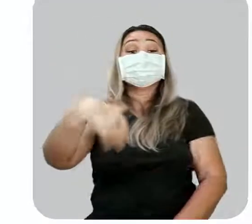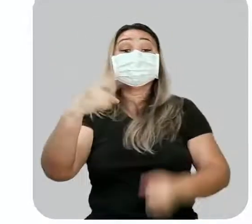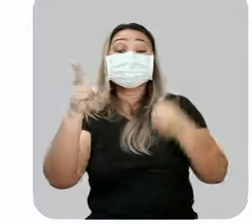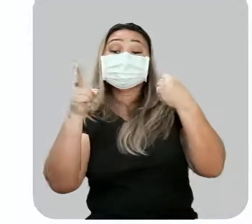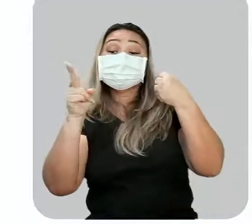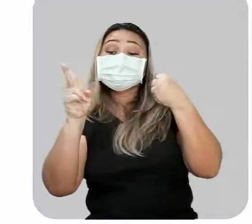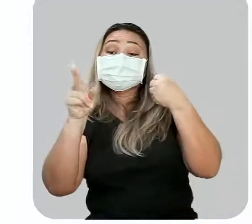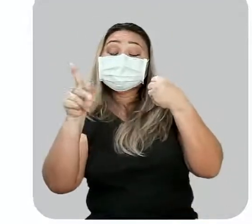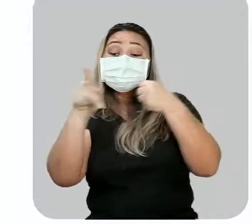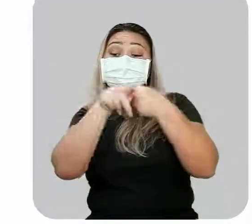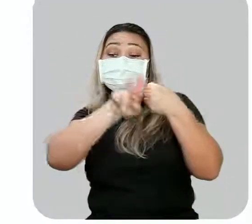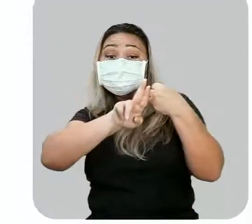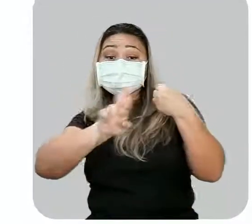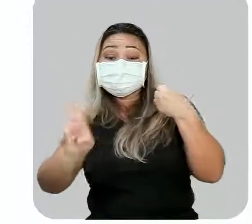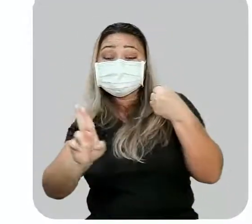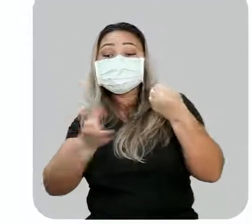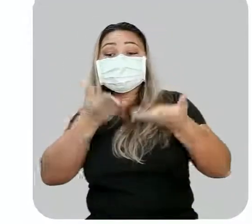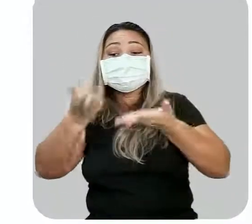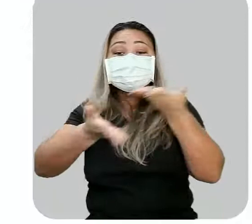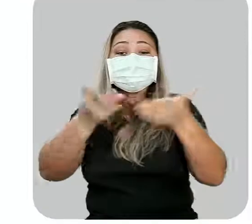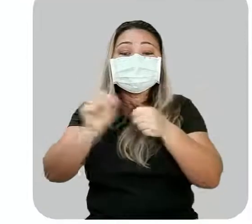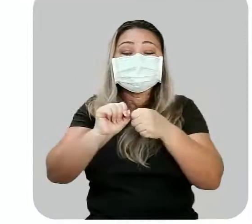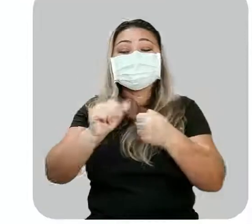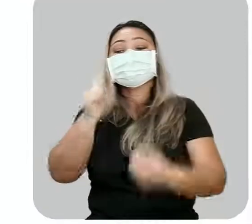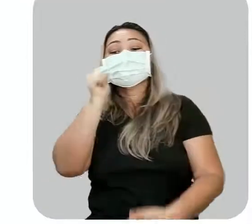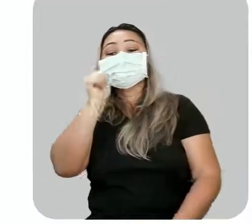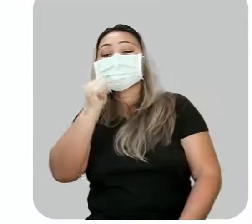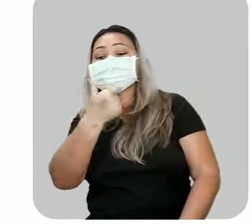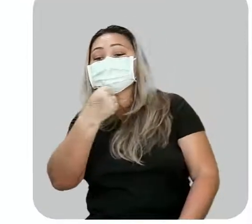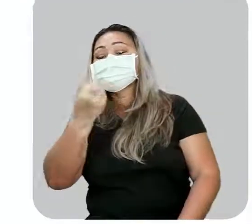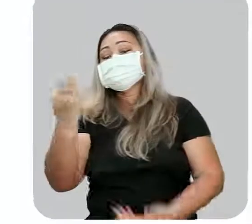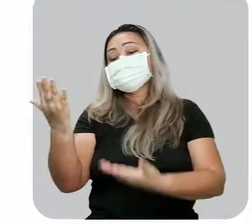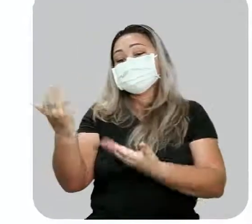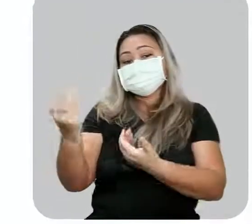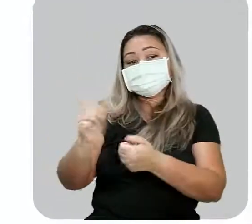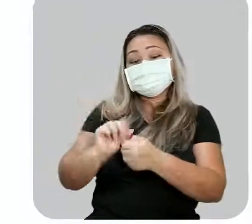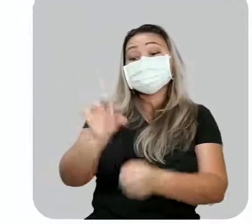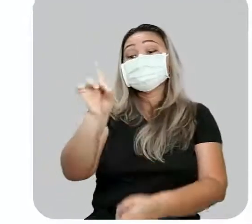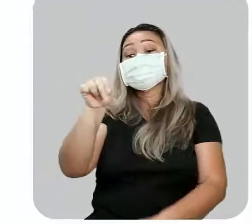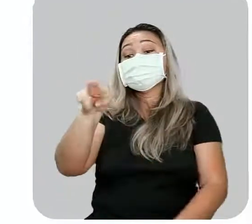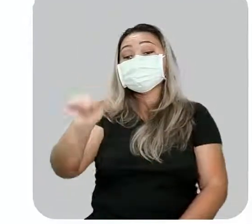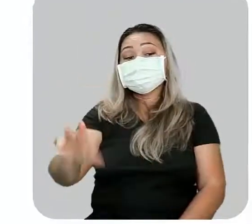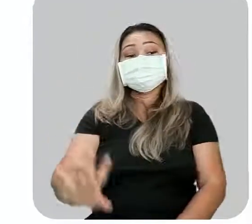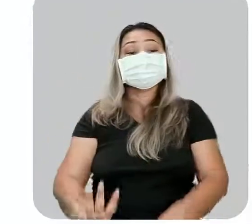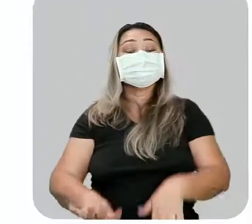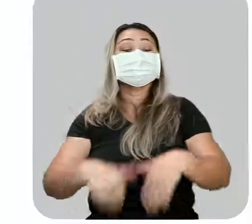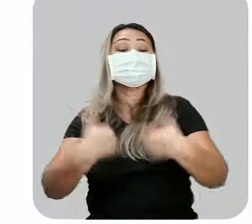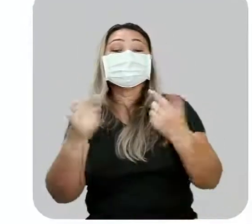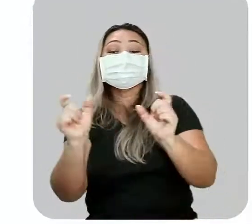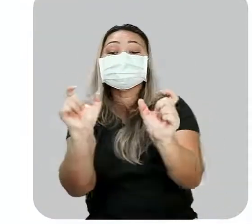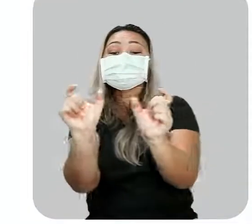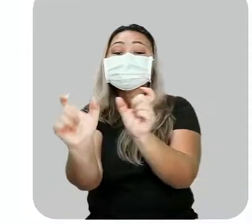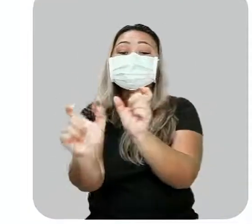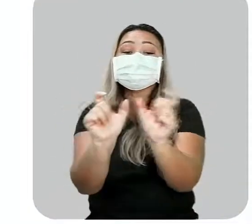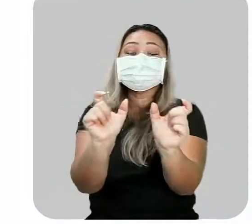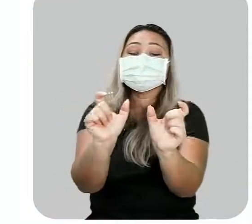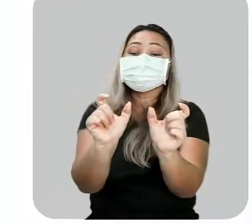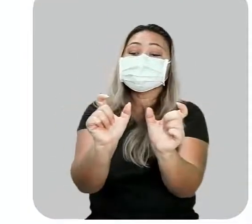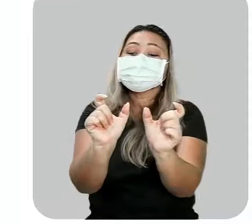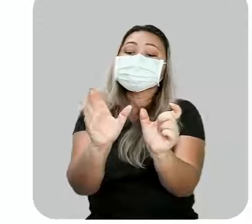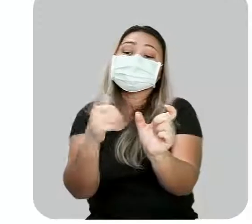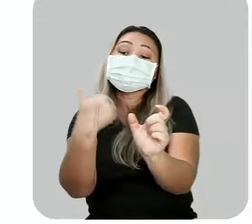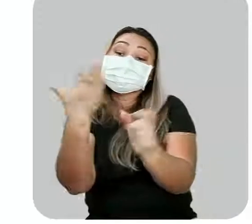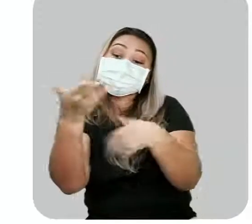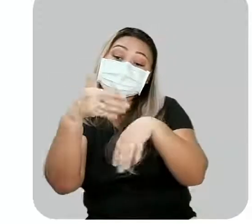Nos pronomes de tratamento, senhora, senhorita, dona. Nas expressões,